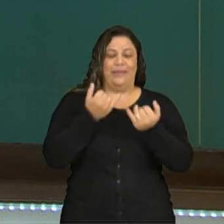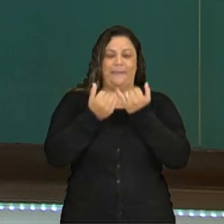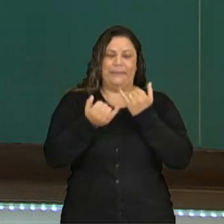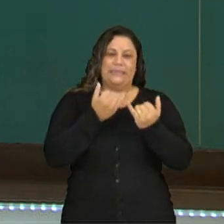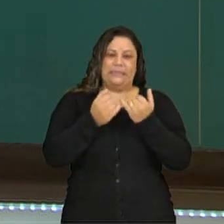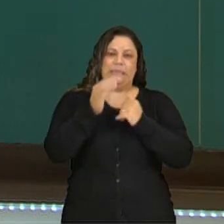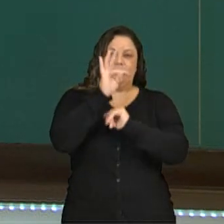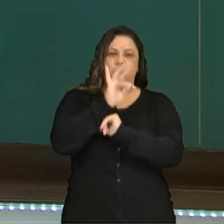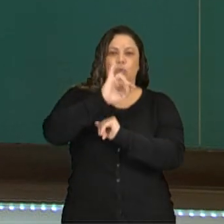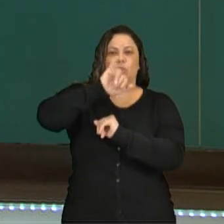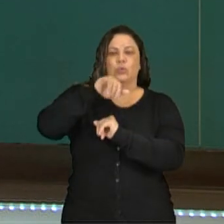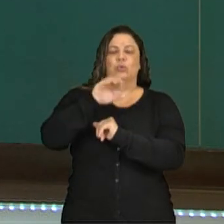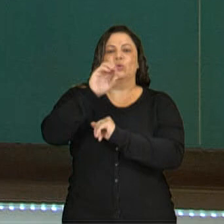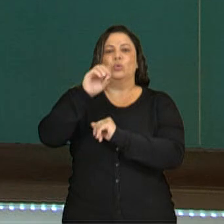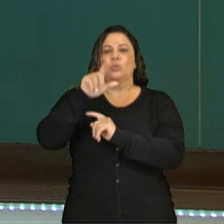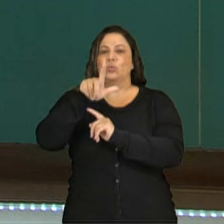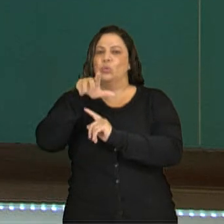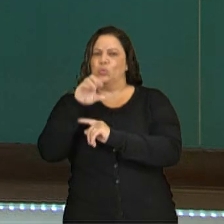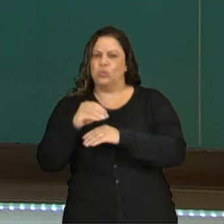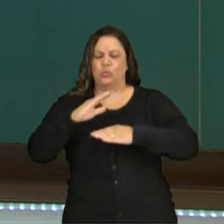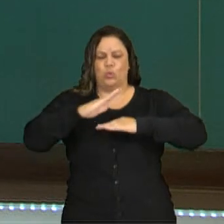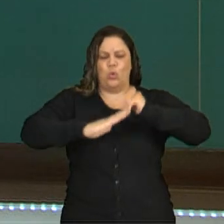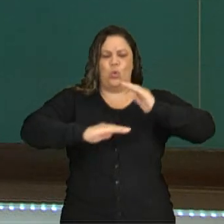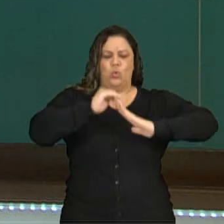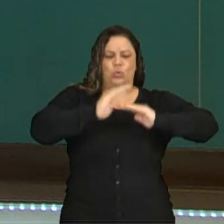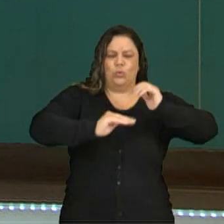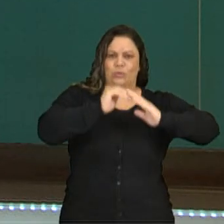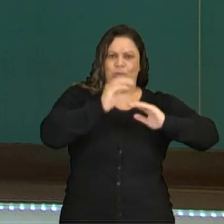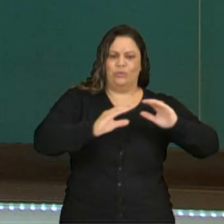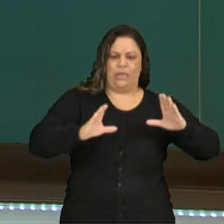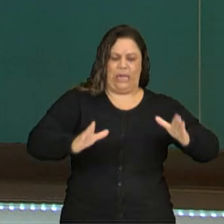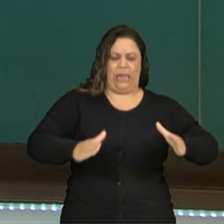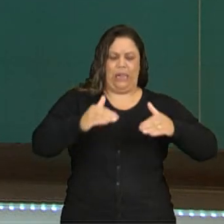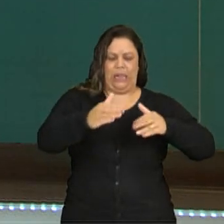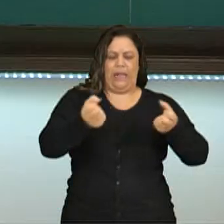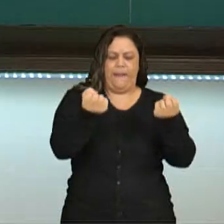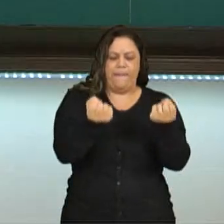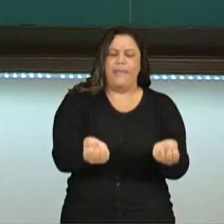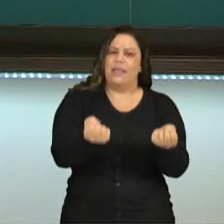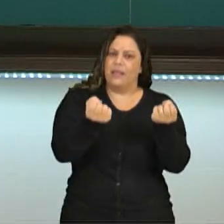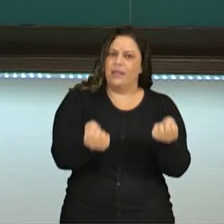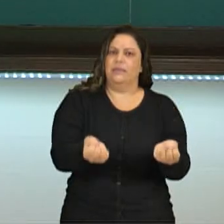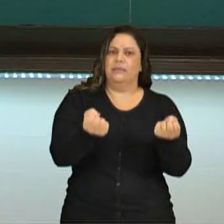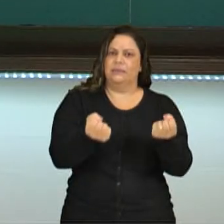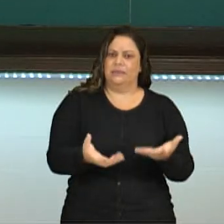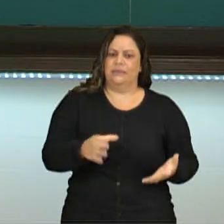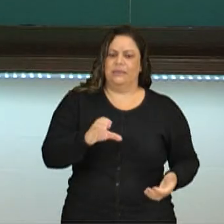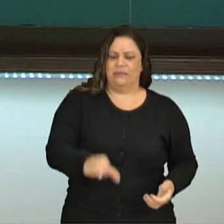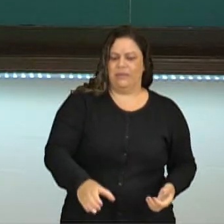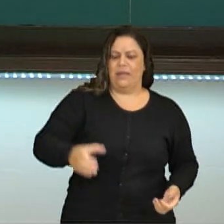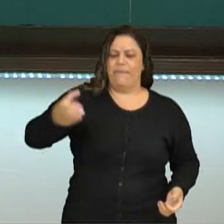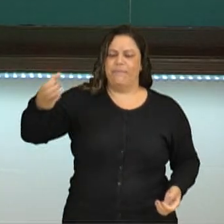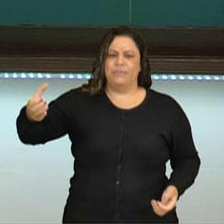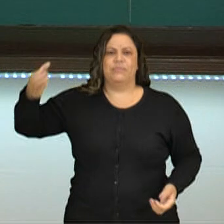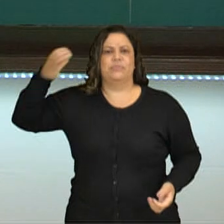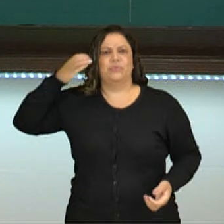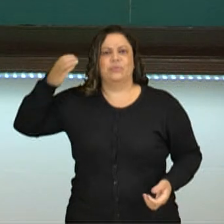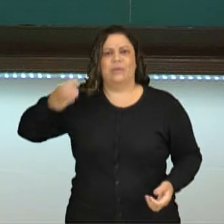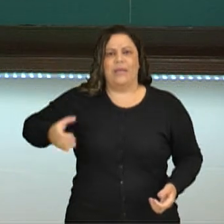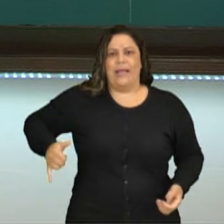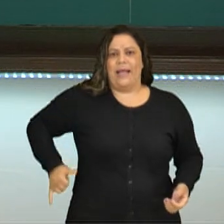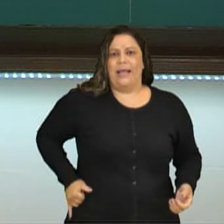tijolar, porque eles pareciam, na verdade, verdadeiros tijolos, né? Inclusive, eles não cabiam no